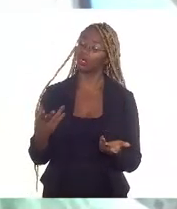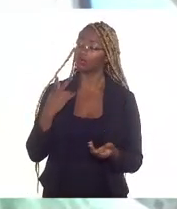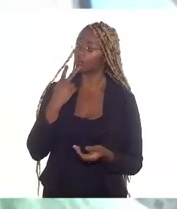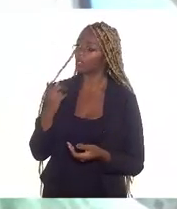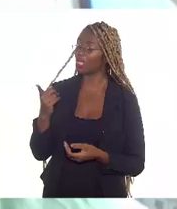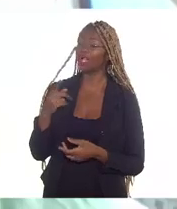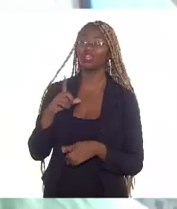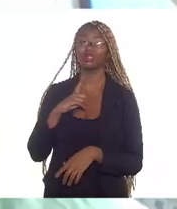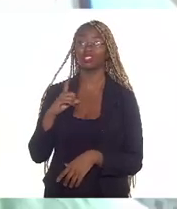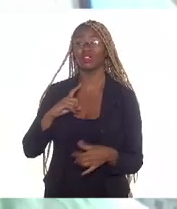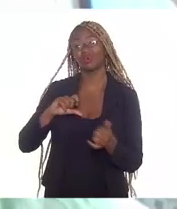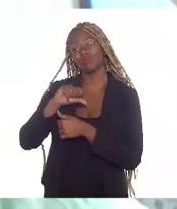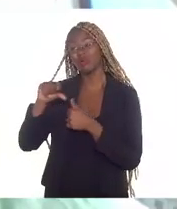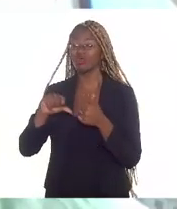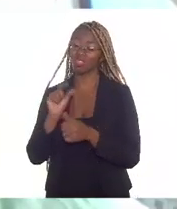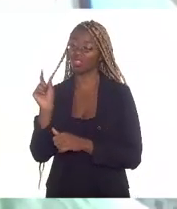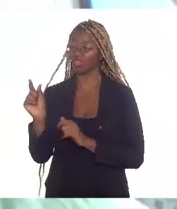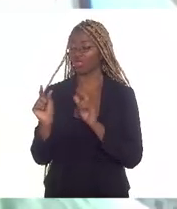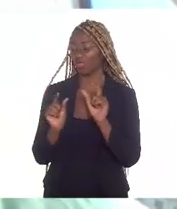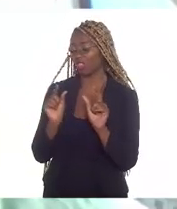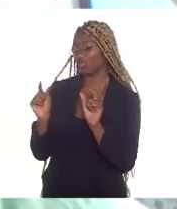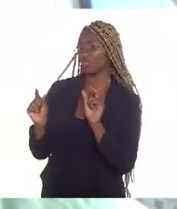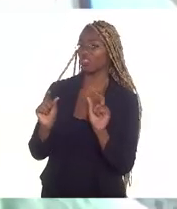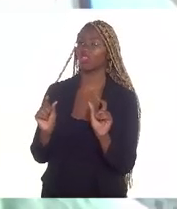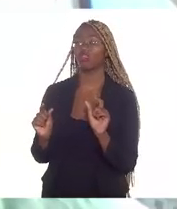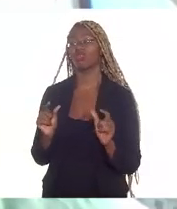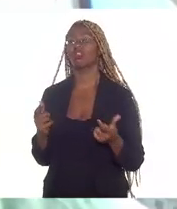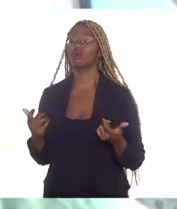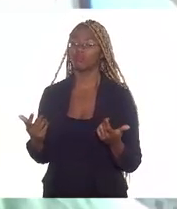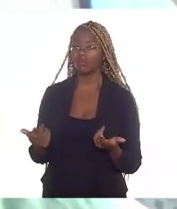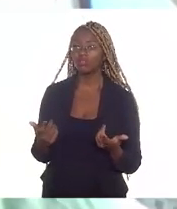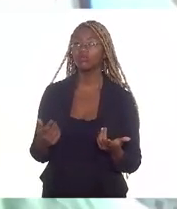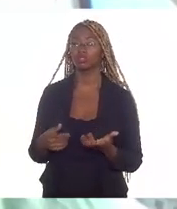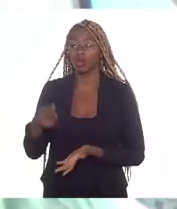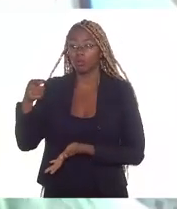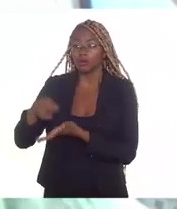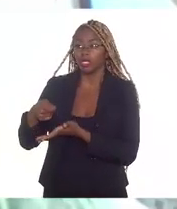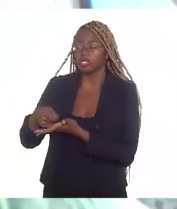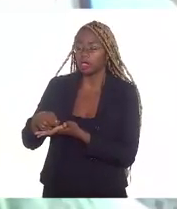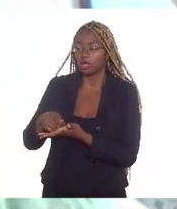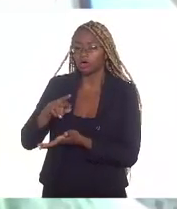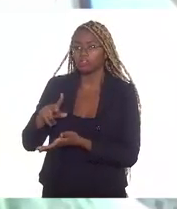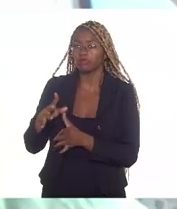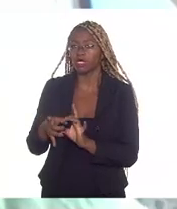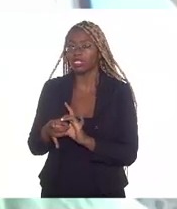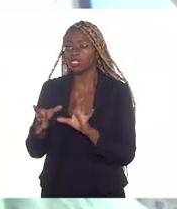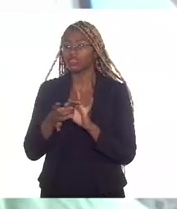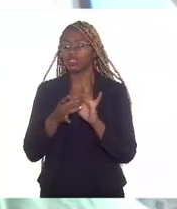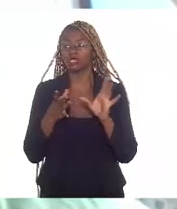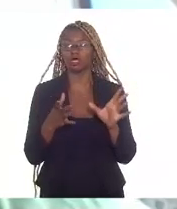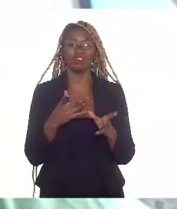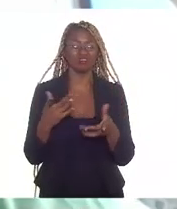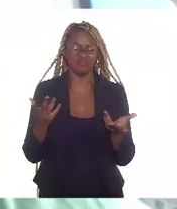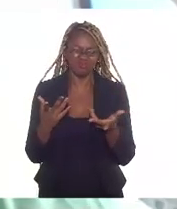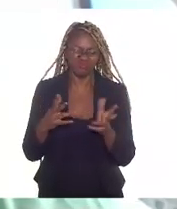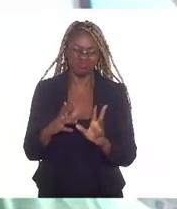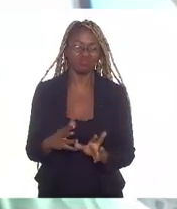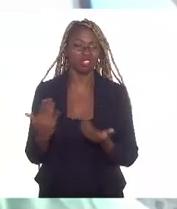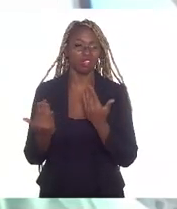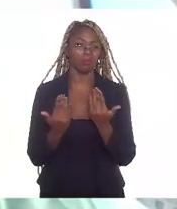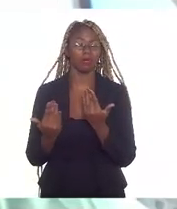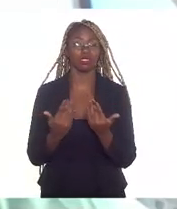modificações em relação ao meu. É impositivo, não autorizativo, coisas do gênero. Como provavelmente vai entrar na semana que vem, nós vamos fazer